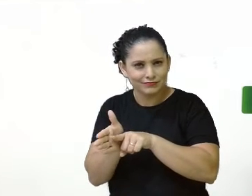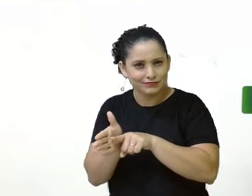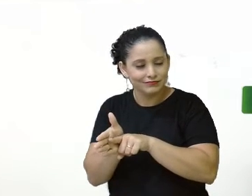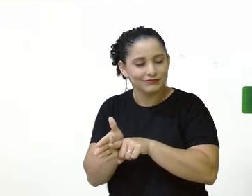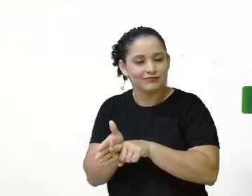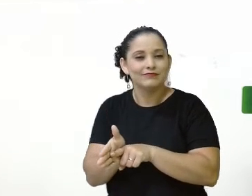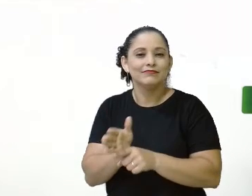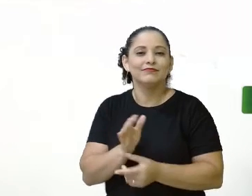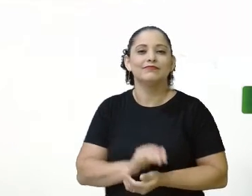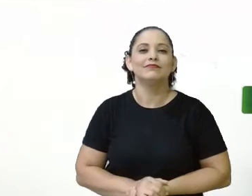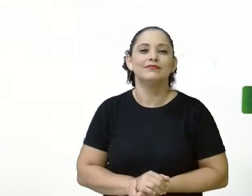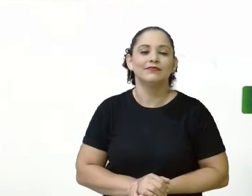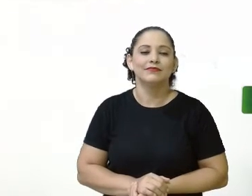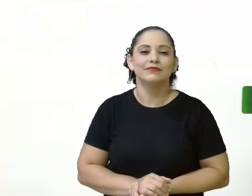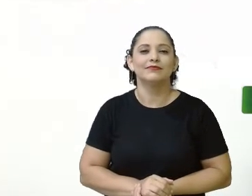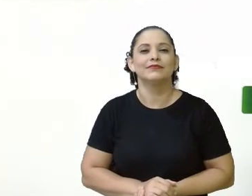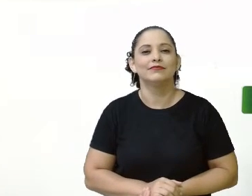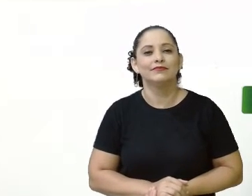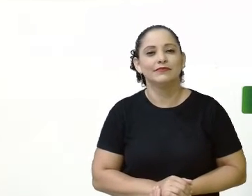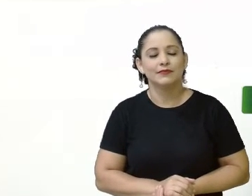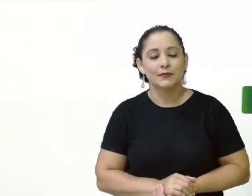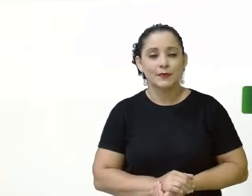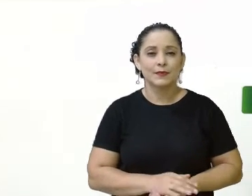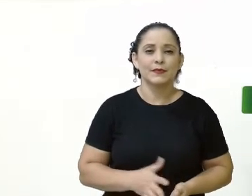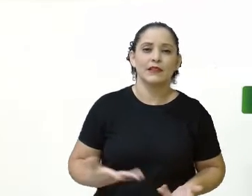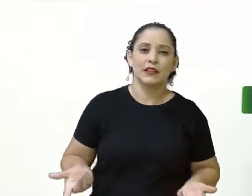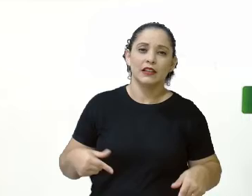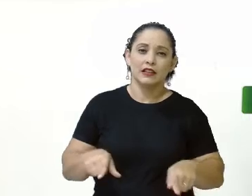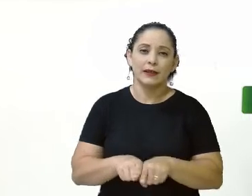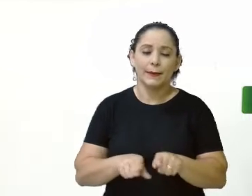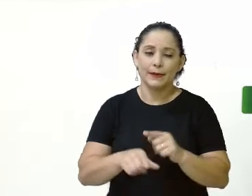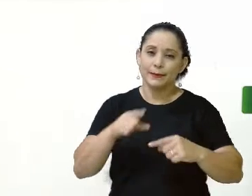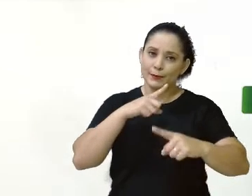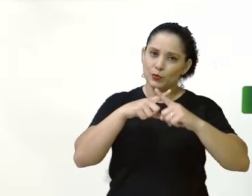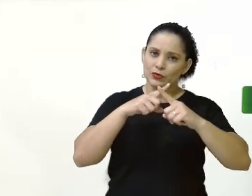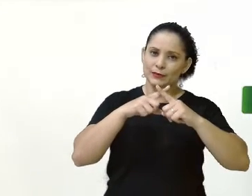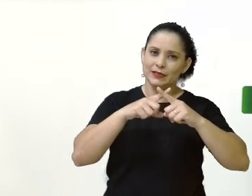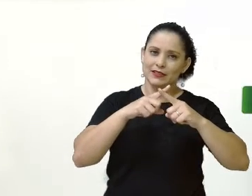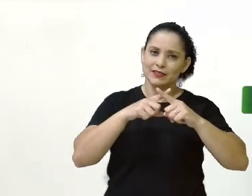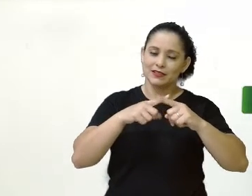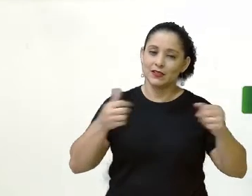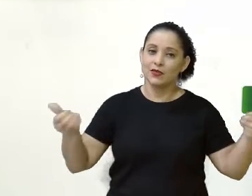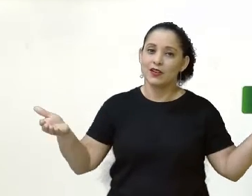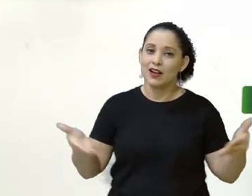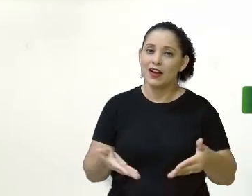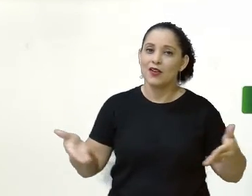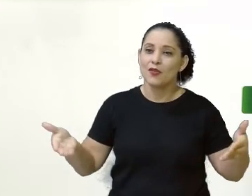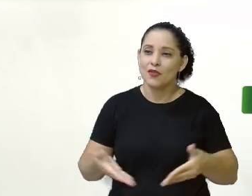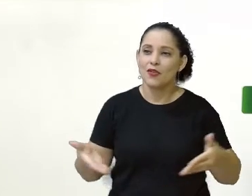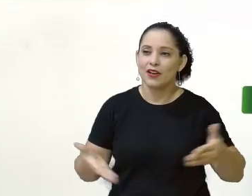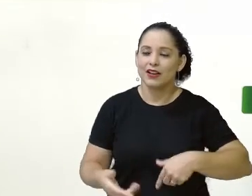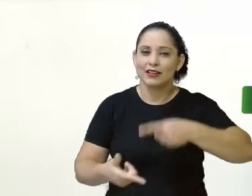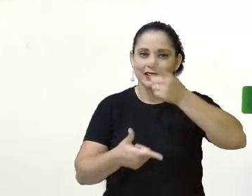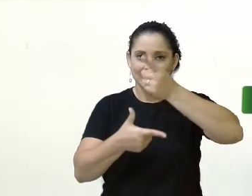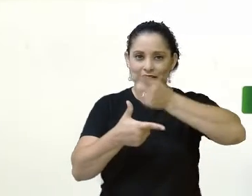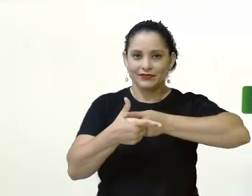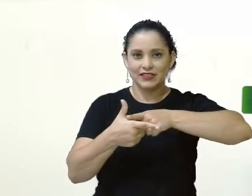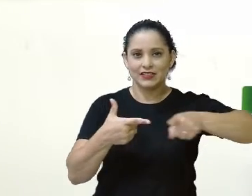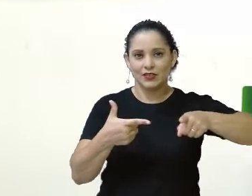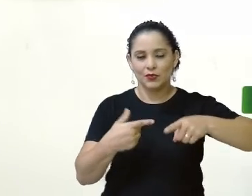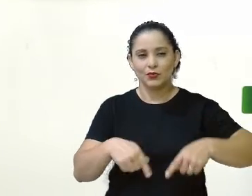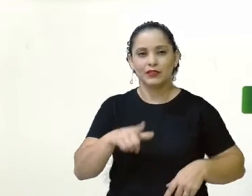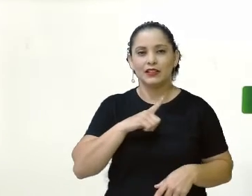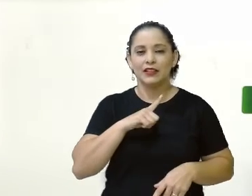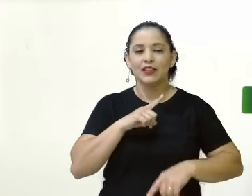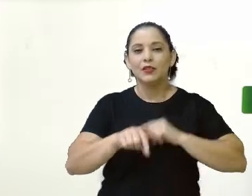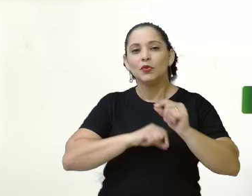minuendo da subtração, fatores da multiplicação e aqui, na divisão, eu tenho o